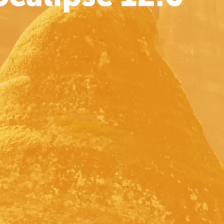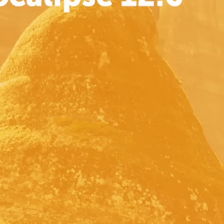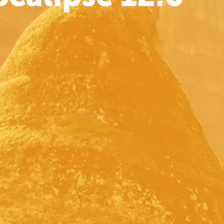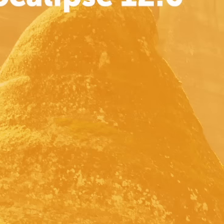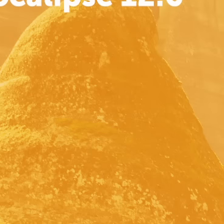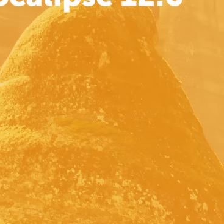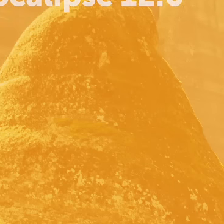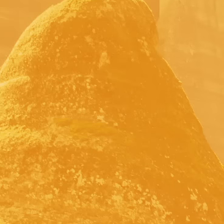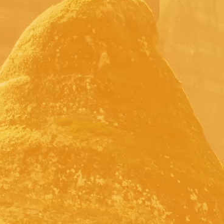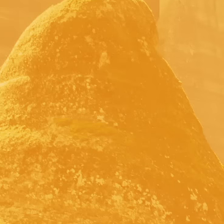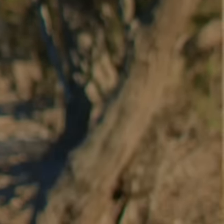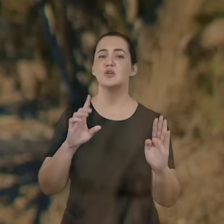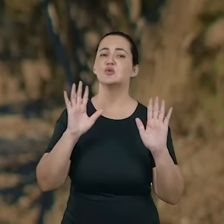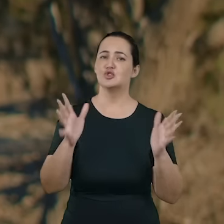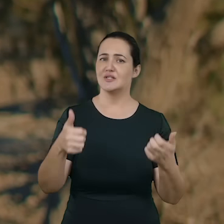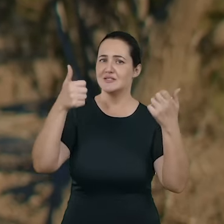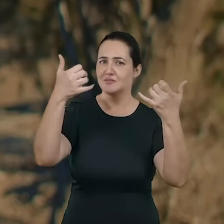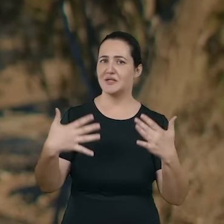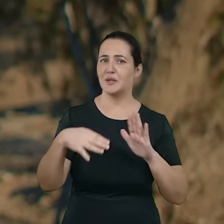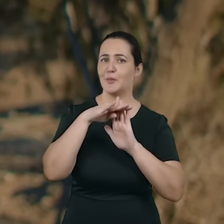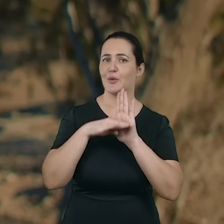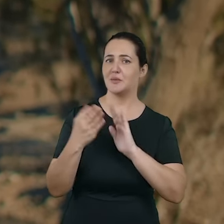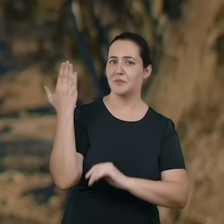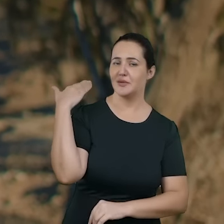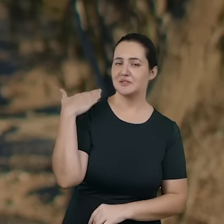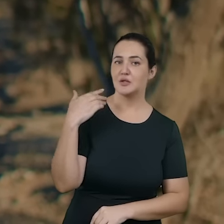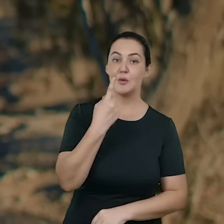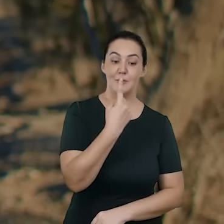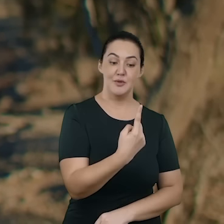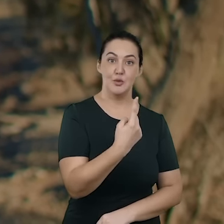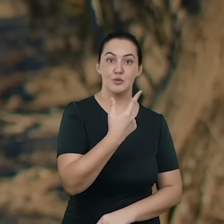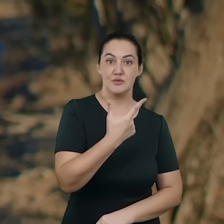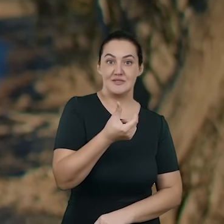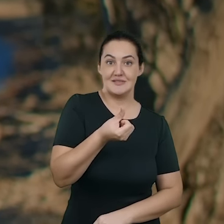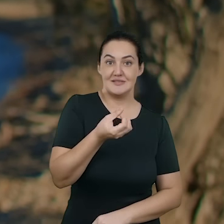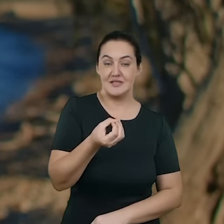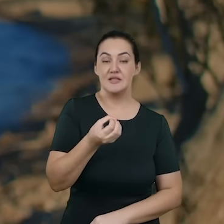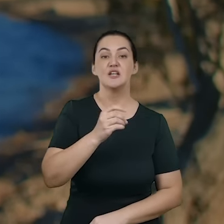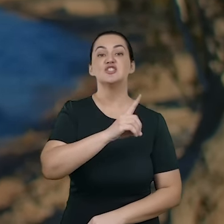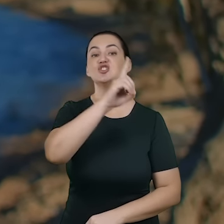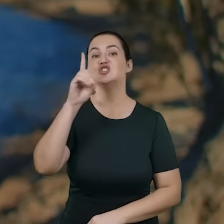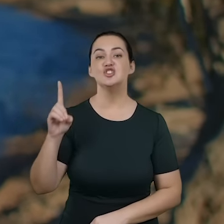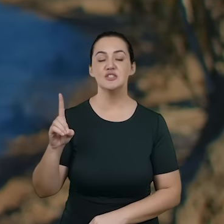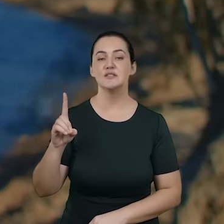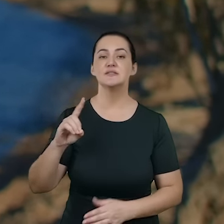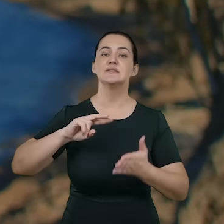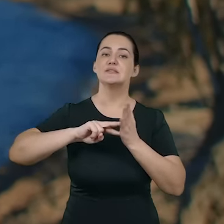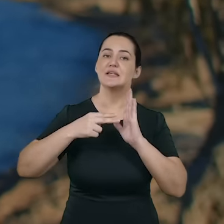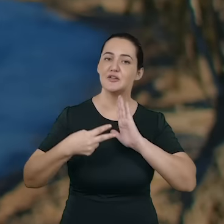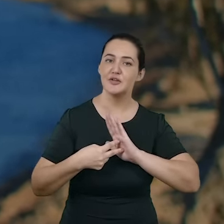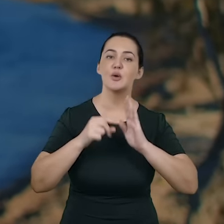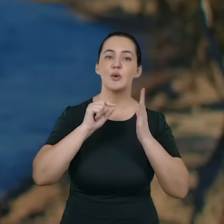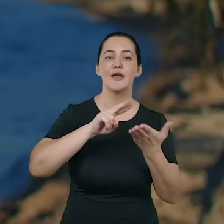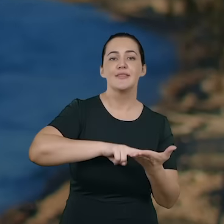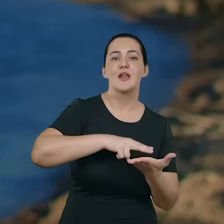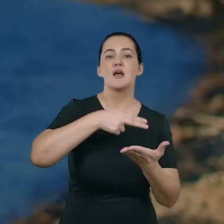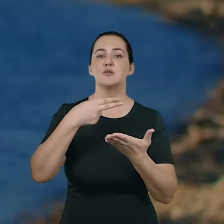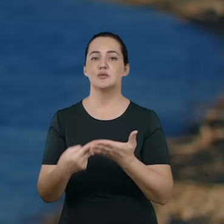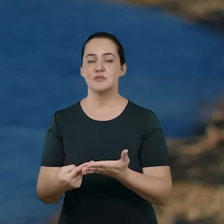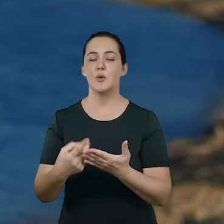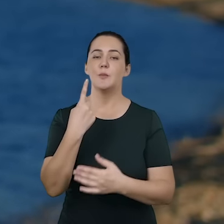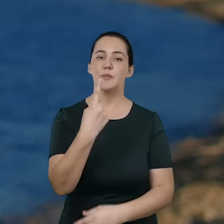dias. E eu já expliquei para você num programa anterior que esses 1260 dias, na verdade, representam